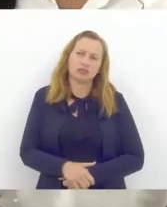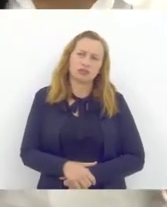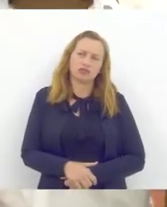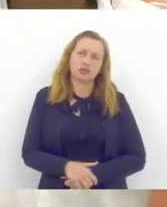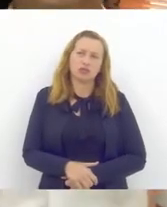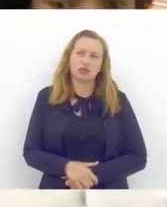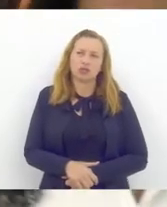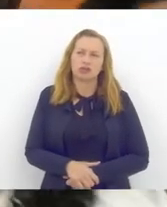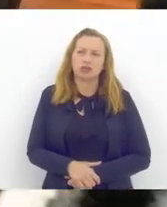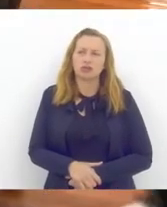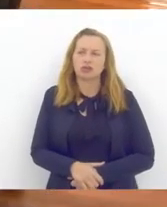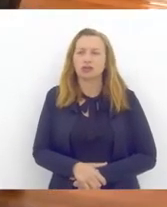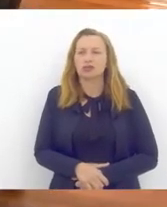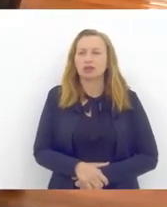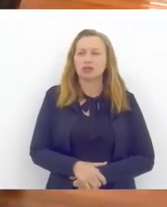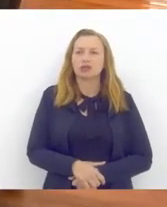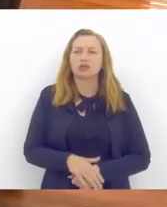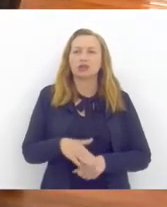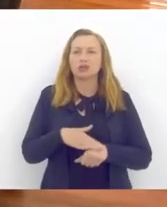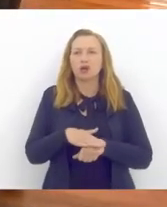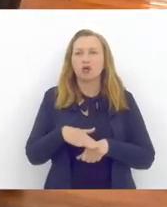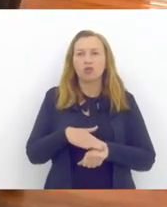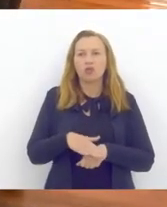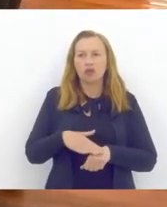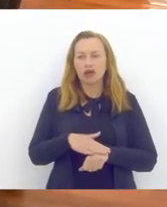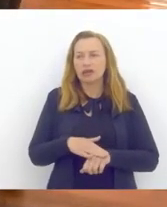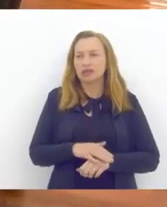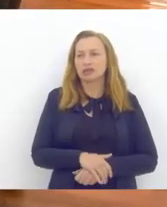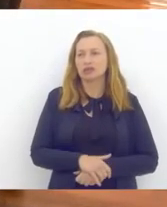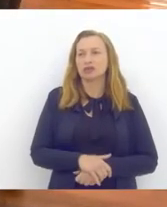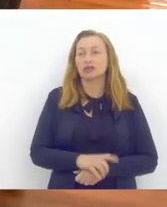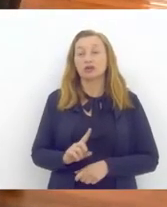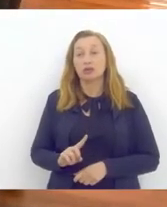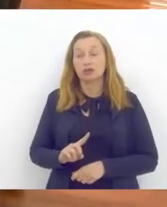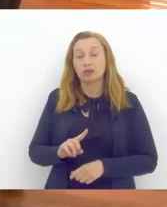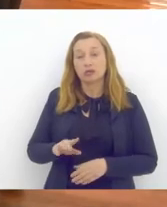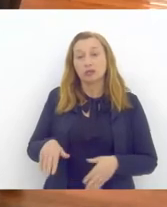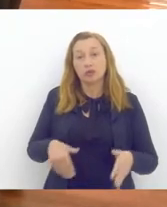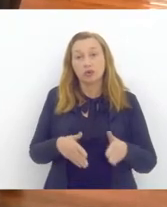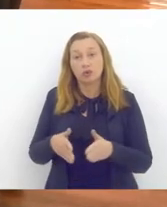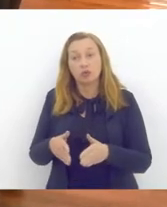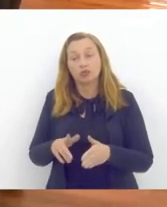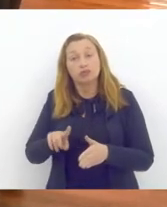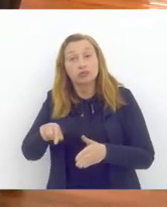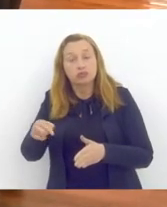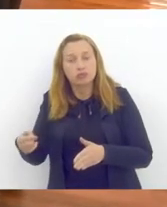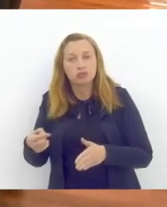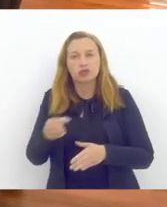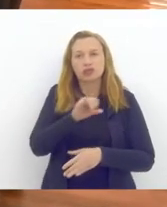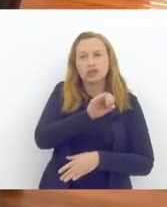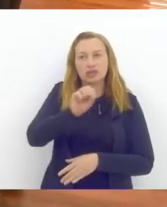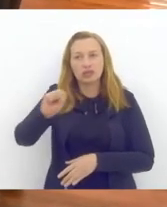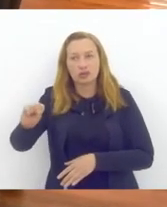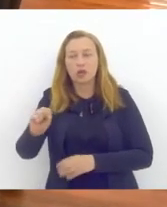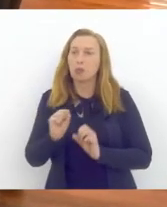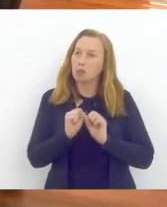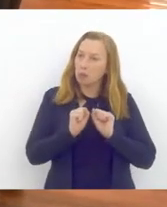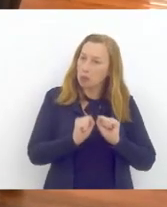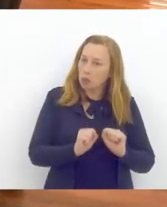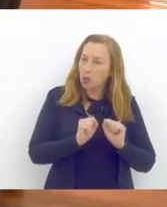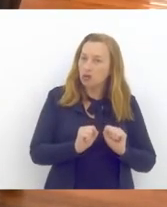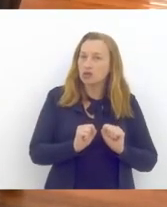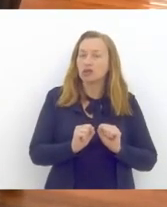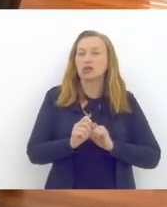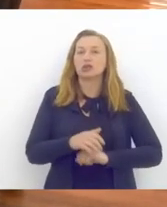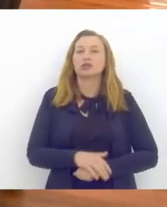dessa reunião ou dessa conversa acabar indo para um outro caminho. O ICMS ele poderia ter um